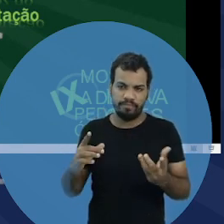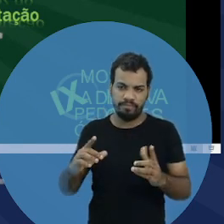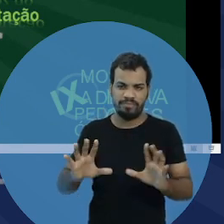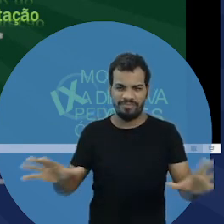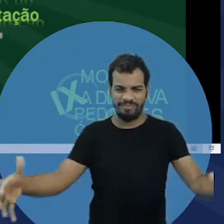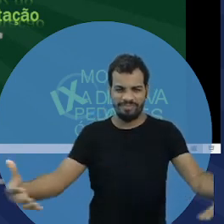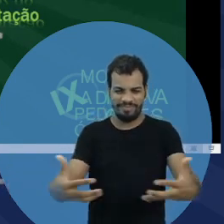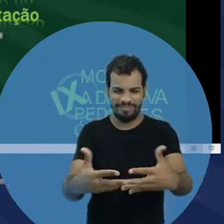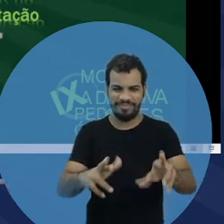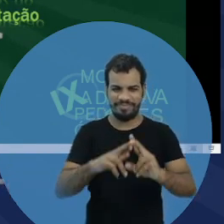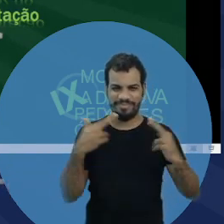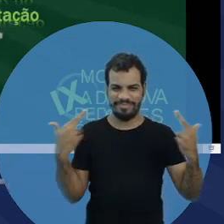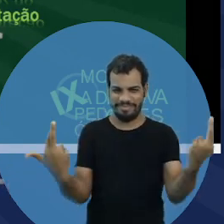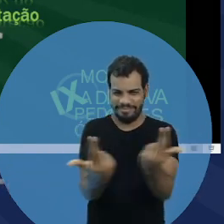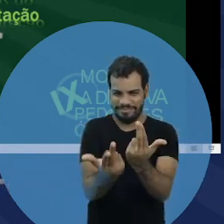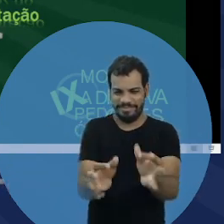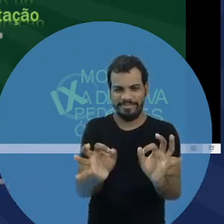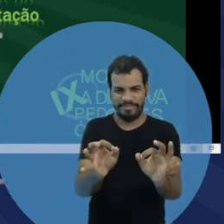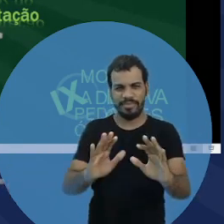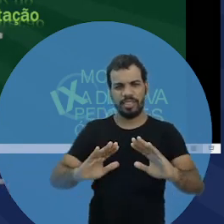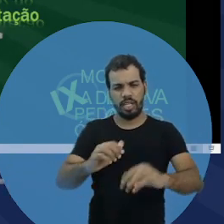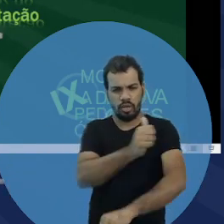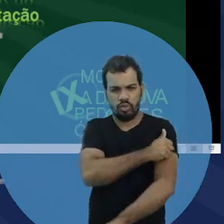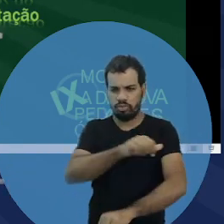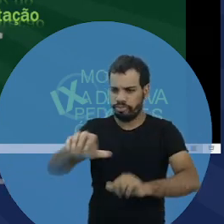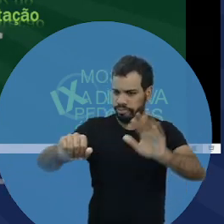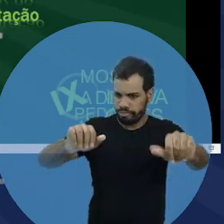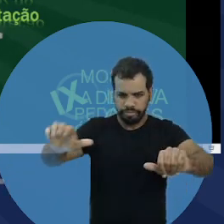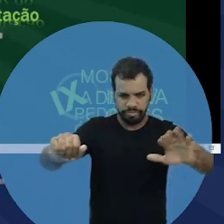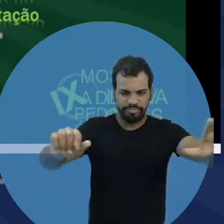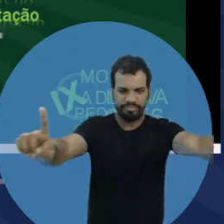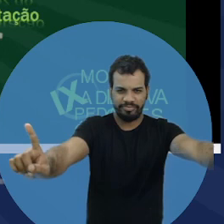alguns estudantes na escola, né? Os estudantes